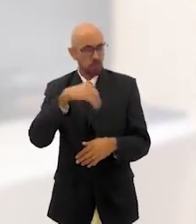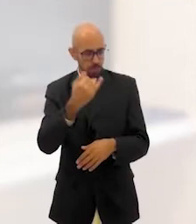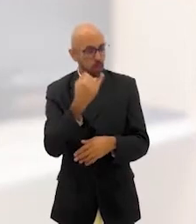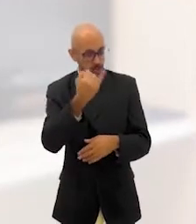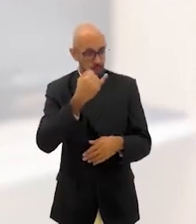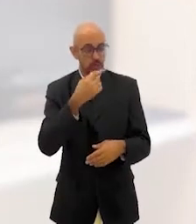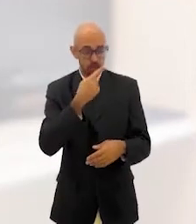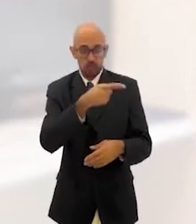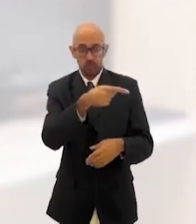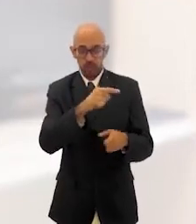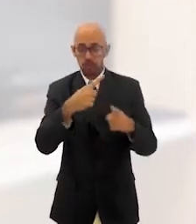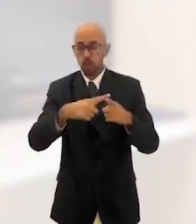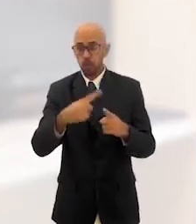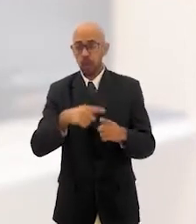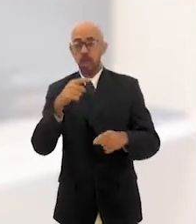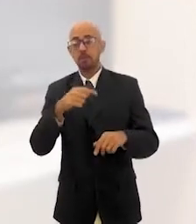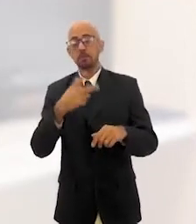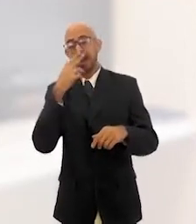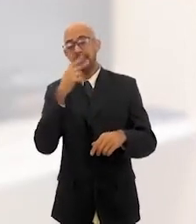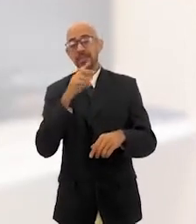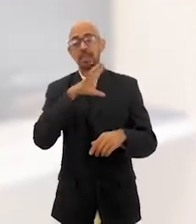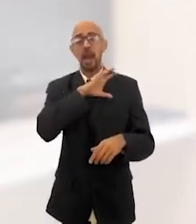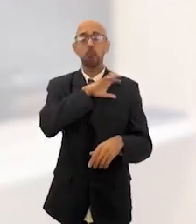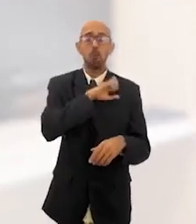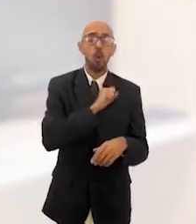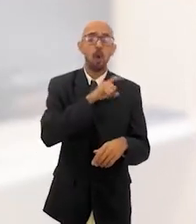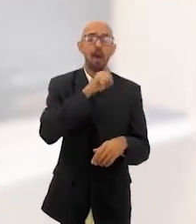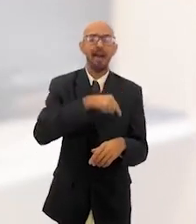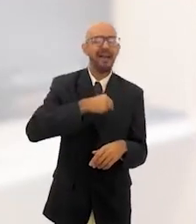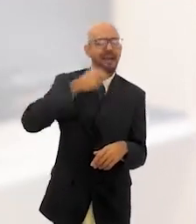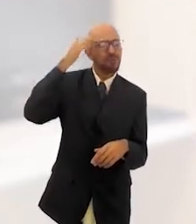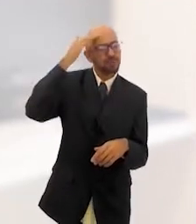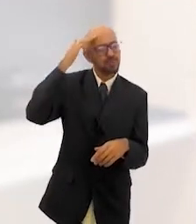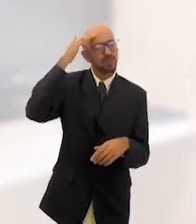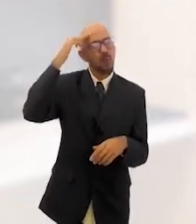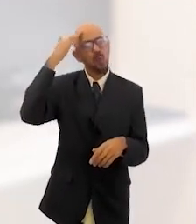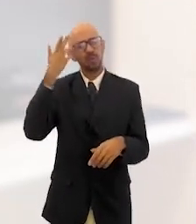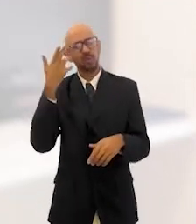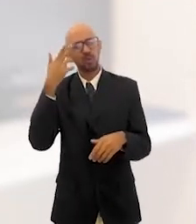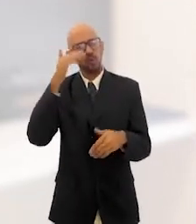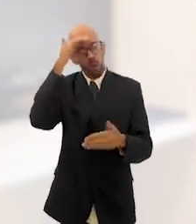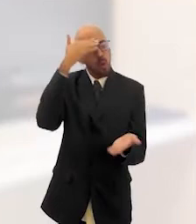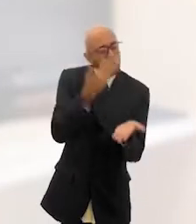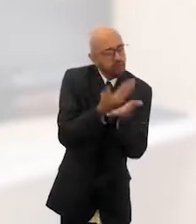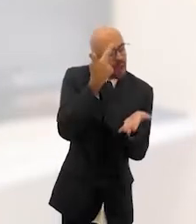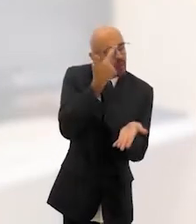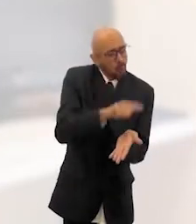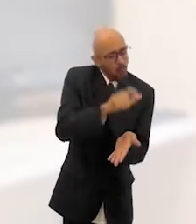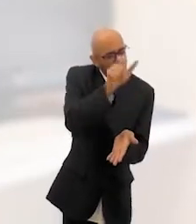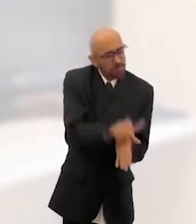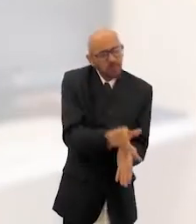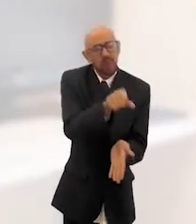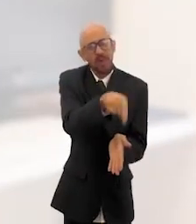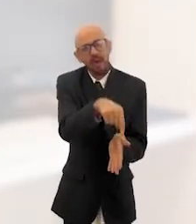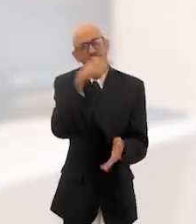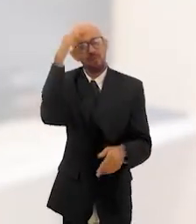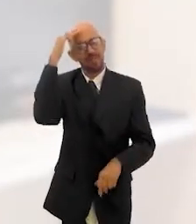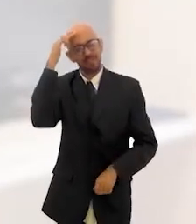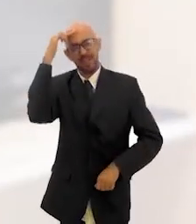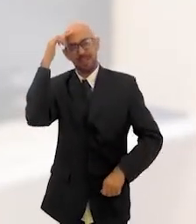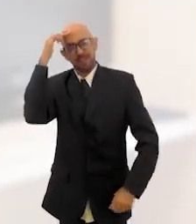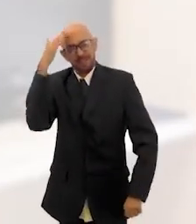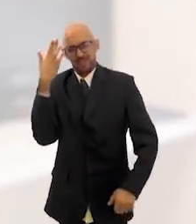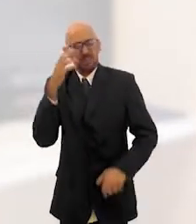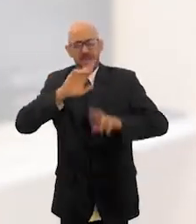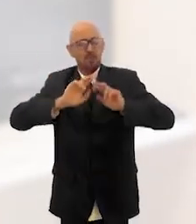parece que amar virou uma fantasia, que confiar no outro virou uma fantasia, de tantas coisas, né? De